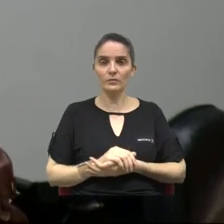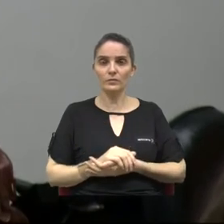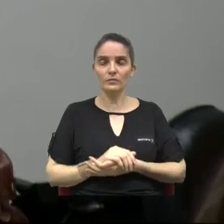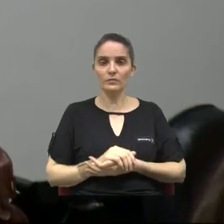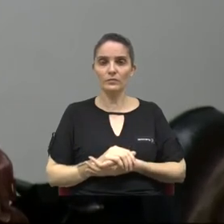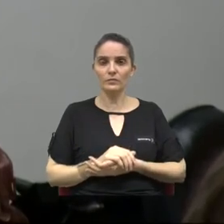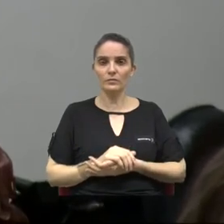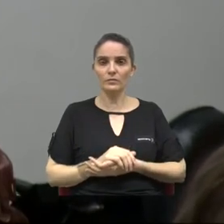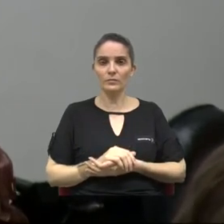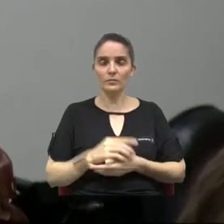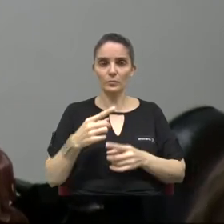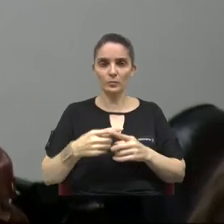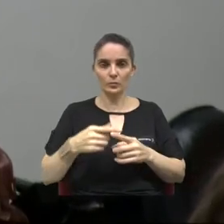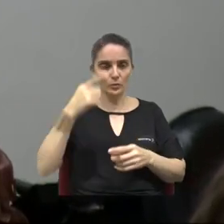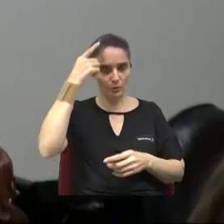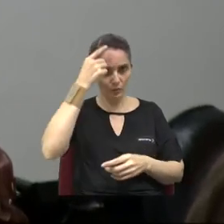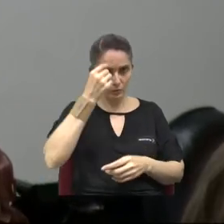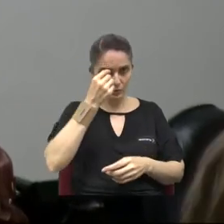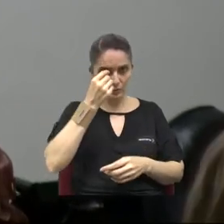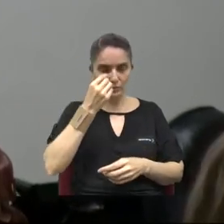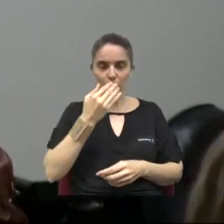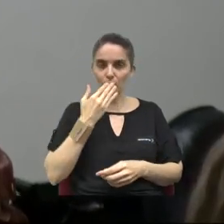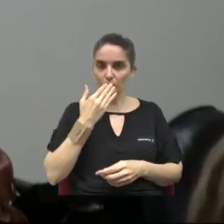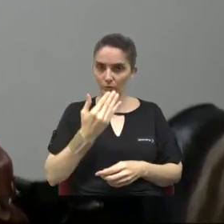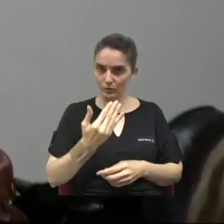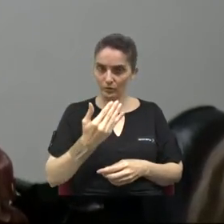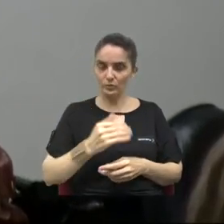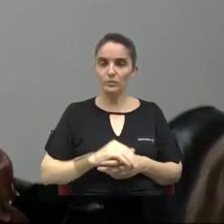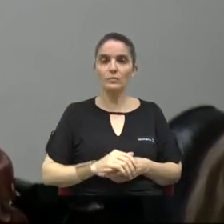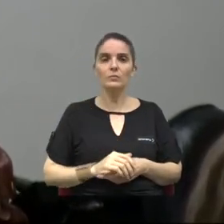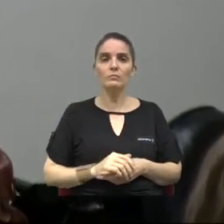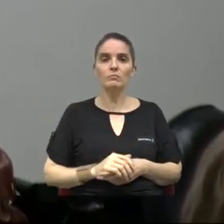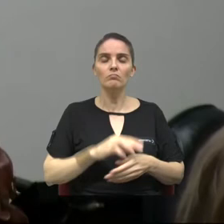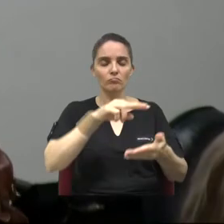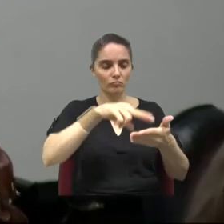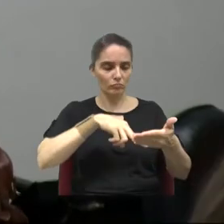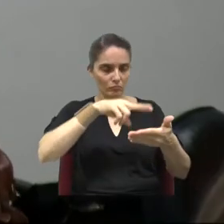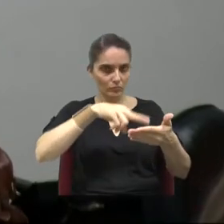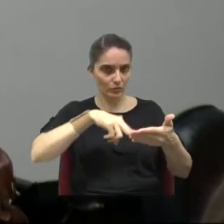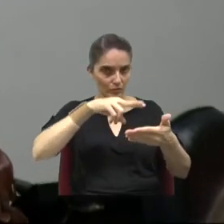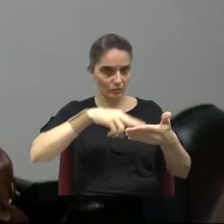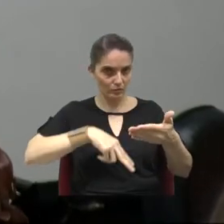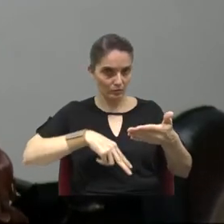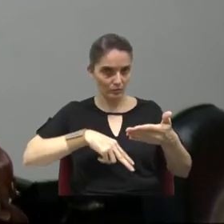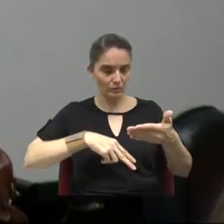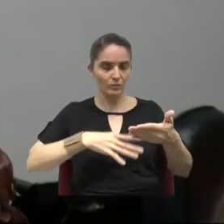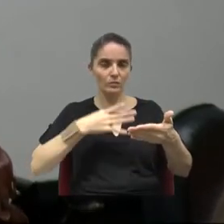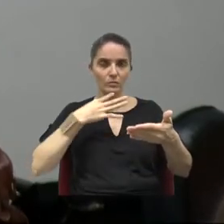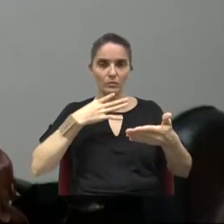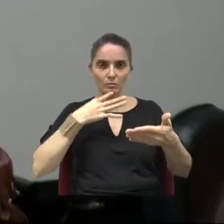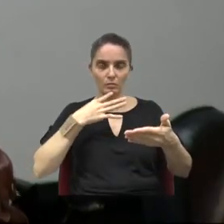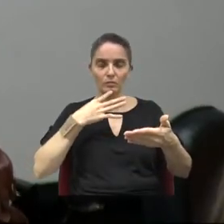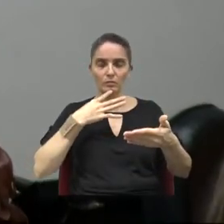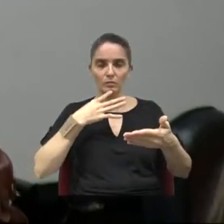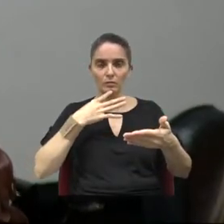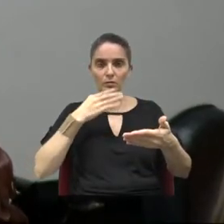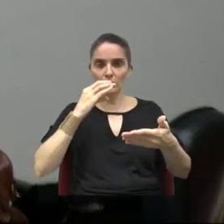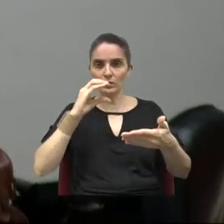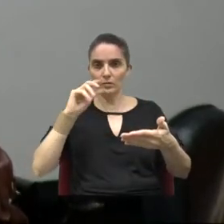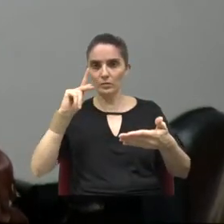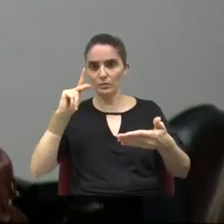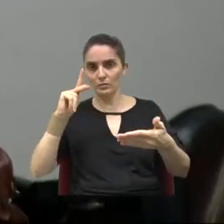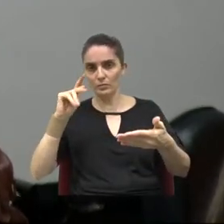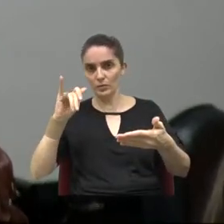o nobre vereador Anderson, né, pediu para que ele pudesse ver, ler, conhecer realmente a CPI do